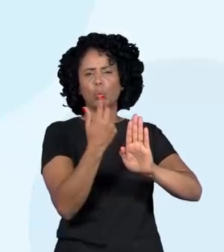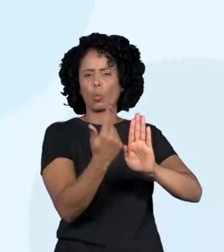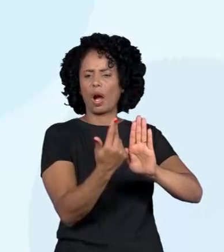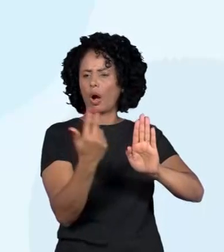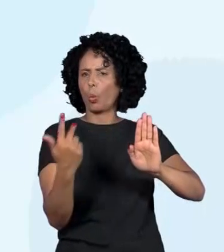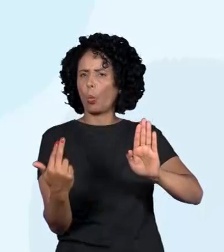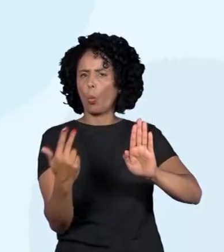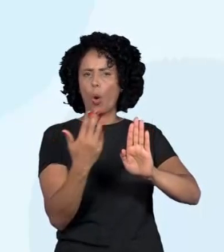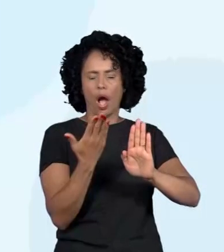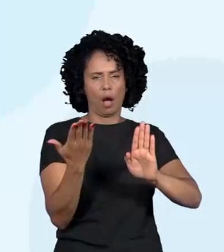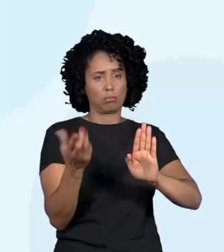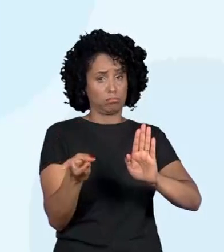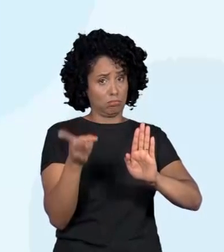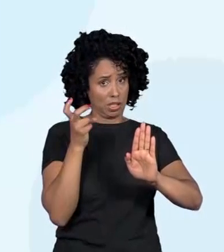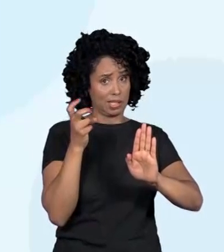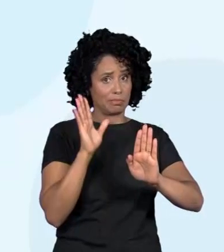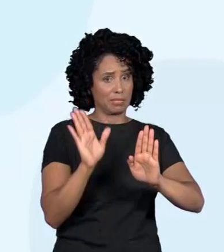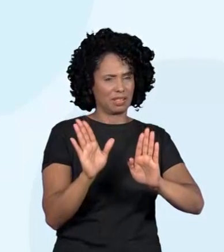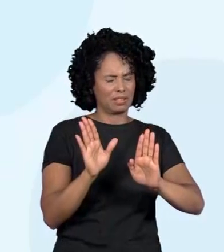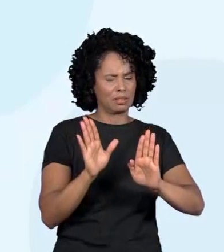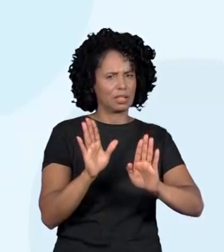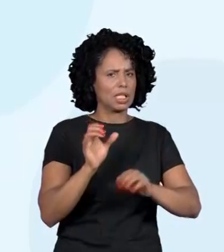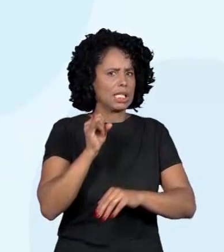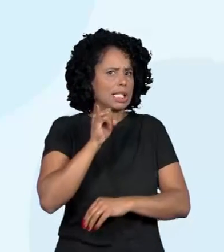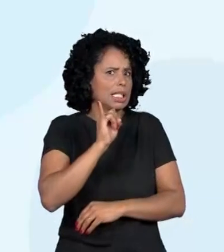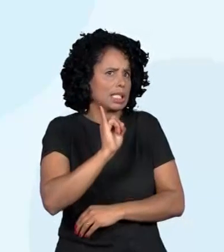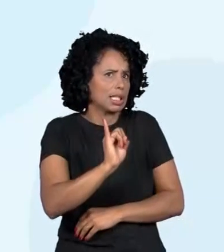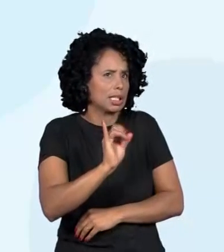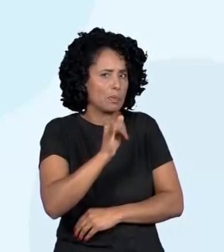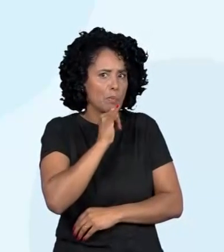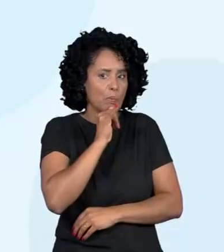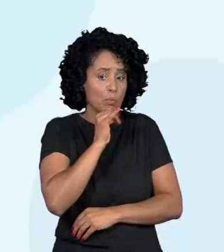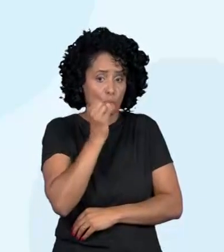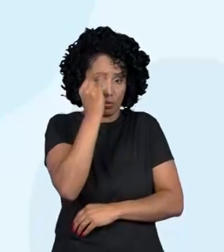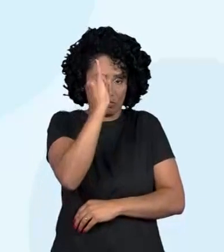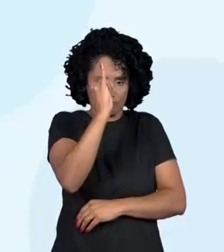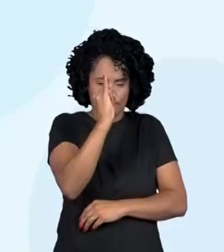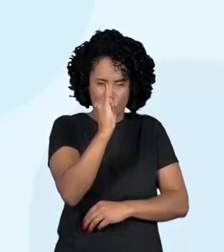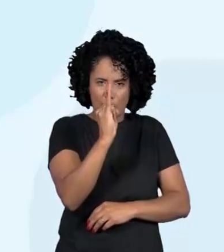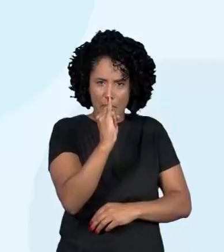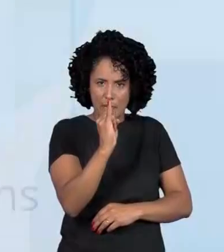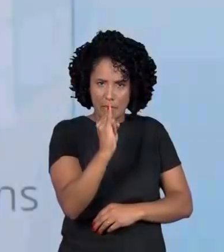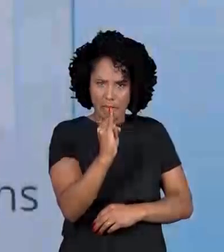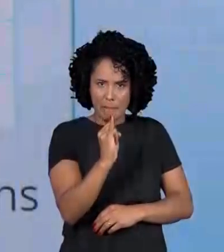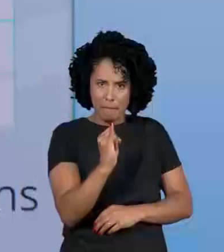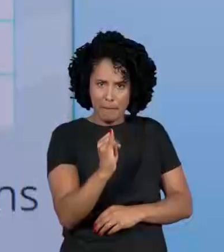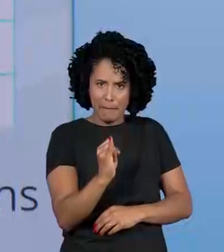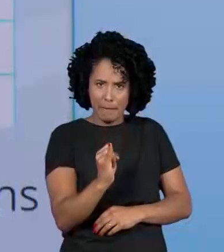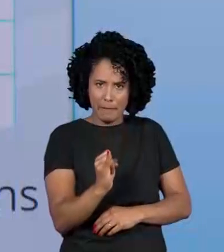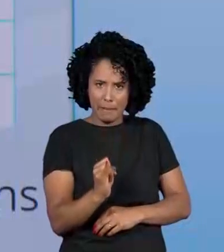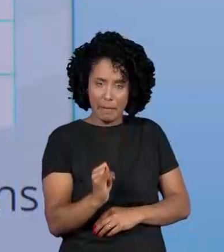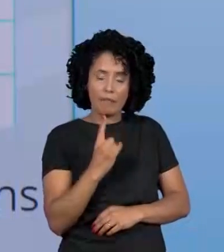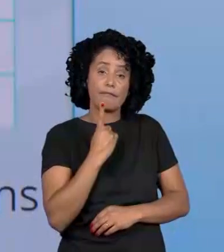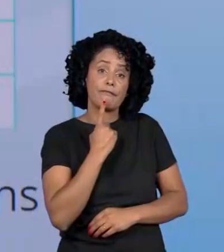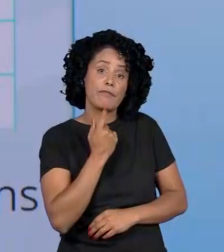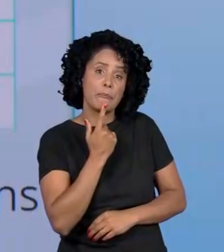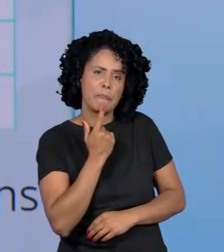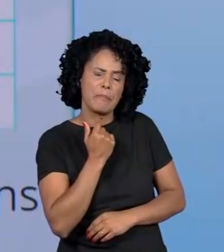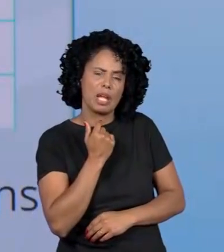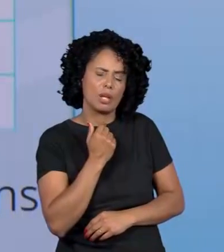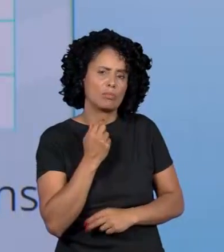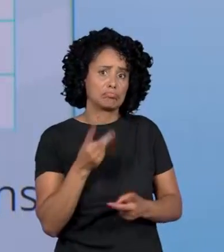ao outro. Se eu passar um eixo aqui, ó, nesse lugar aqui, eu